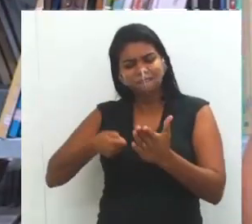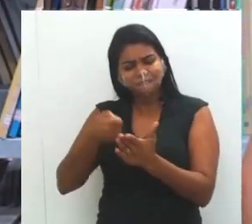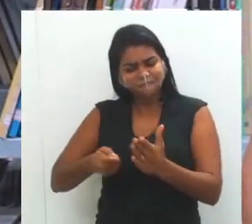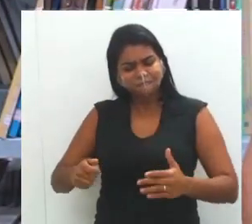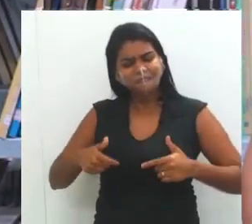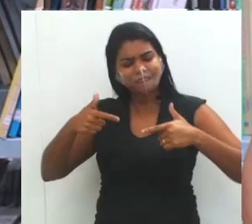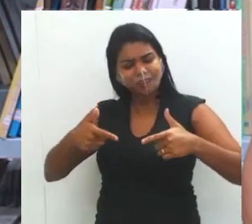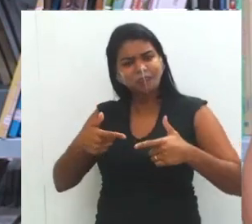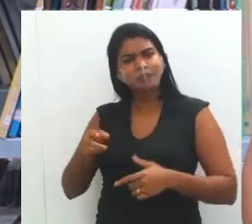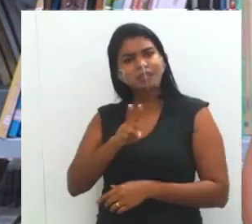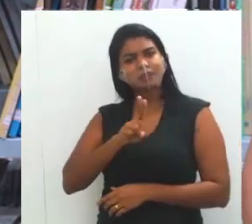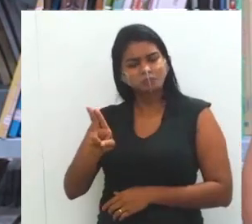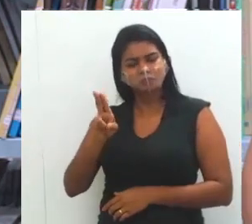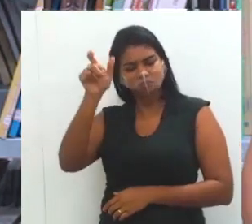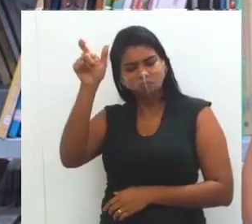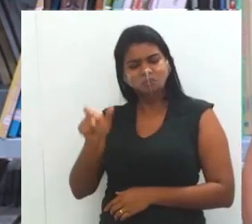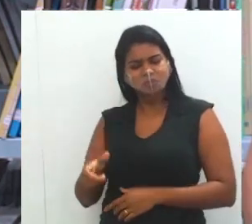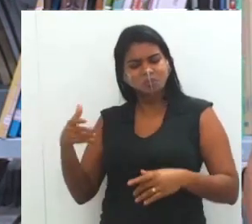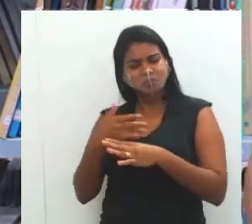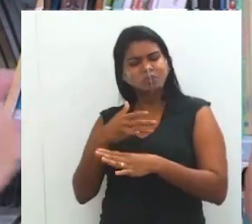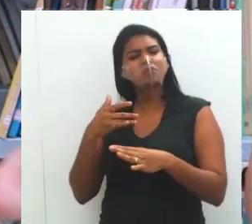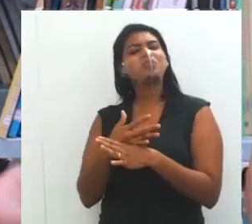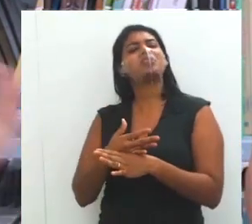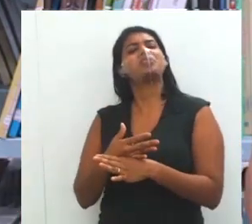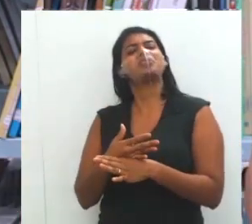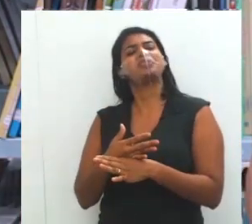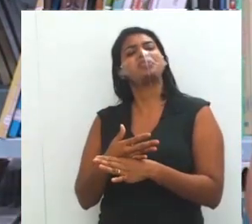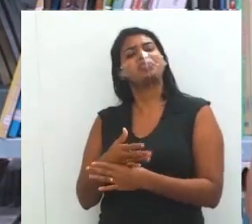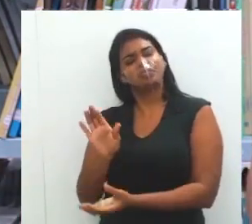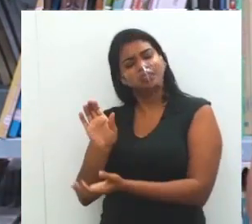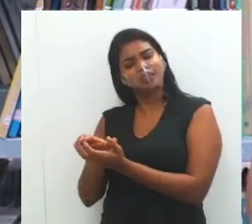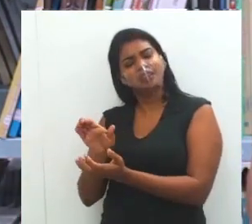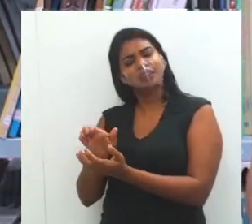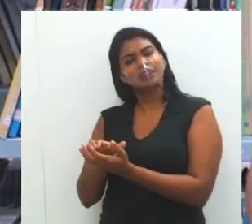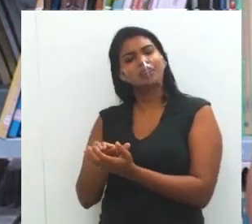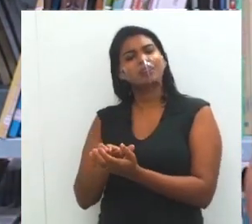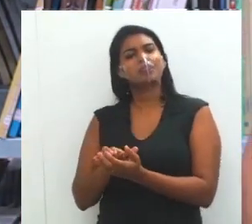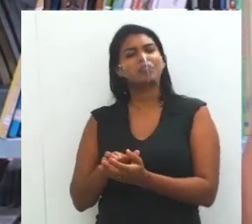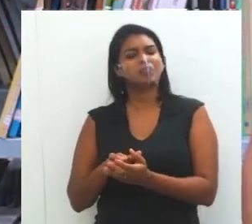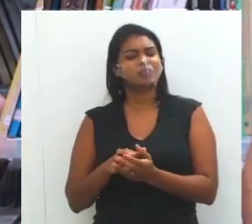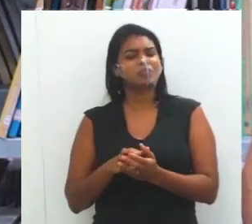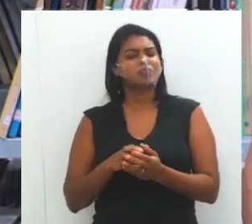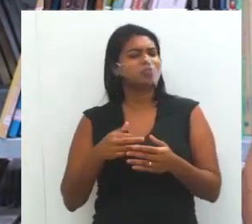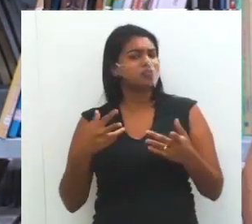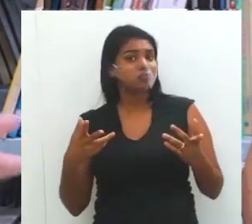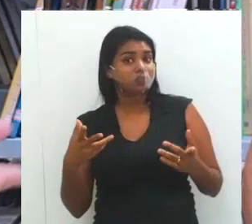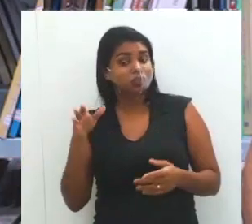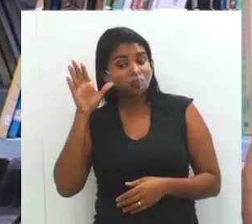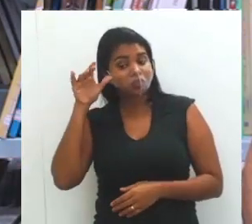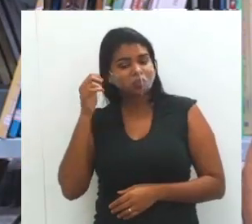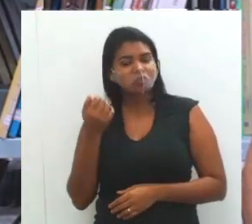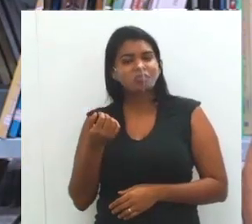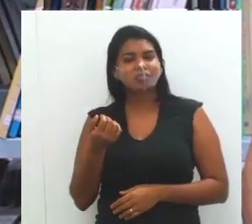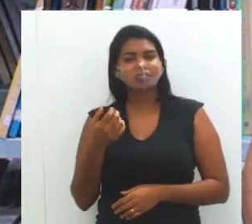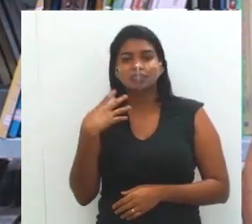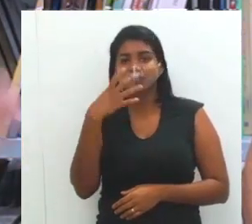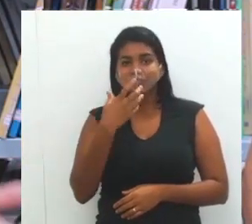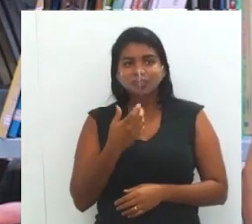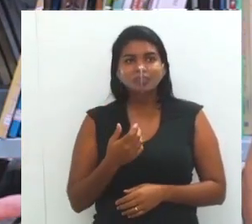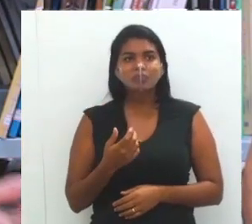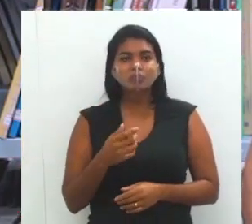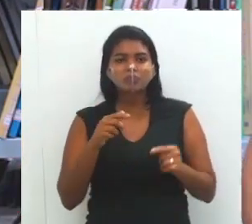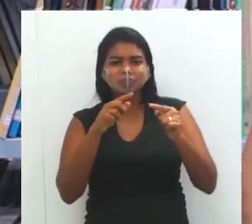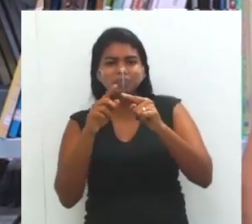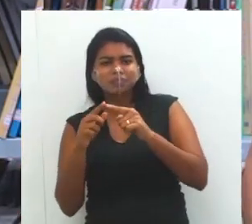firmar esse nome, firmar sua terra, e lembrar mais uma vez que muitas das músicas de Luiz Gonzaga, uma curiosidade, uma responde à